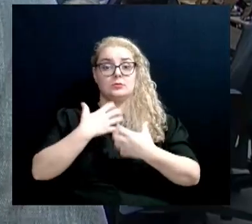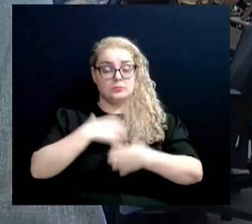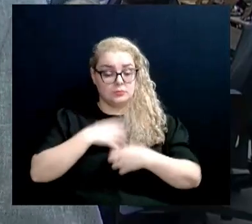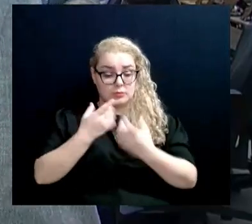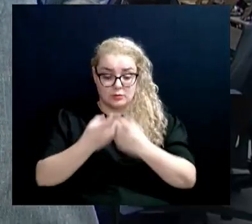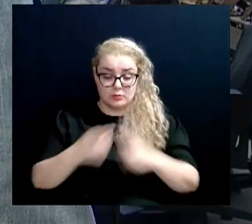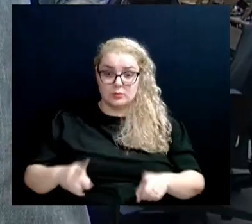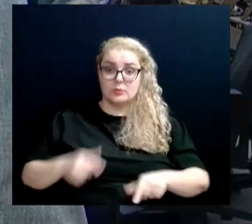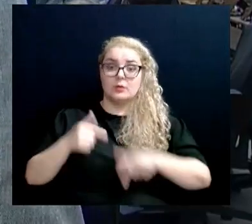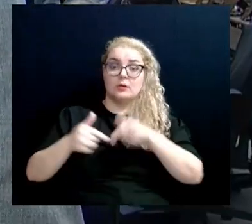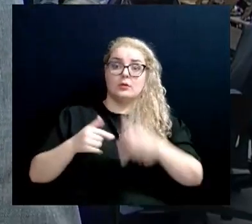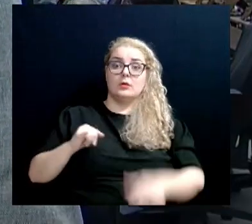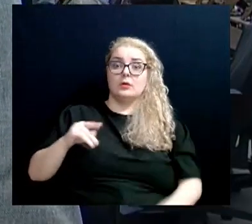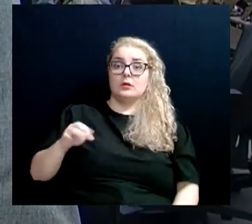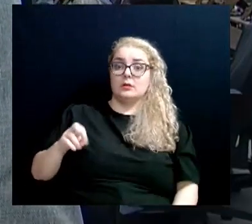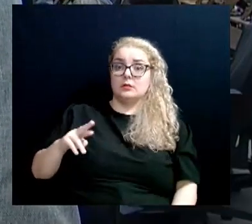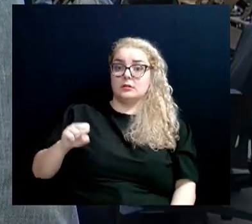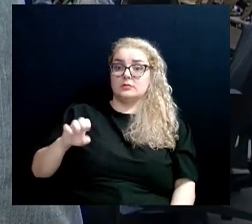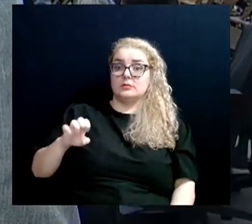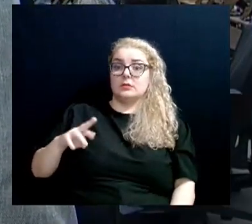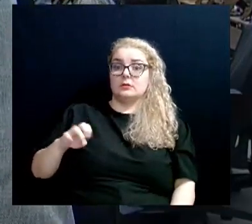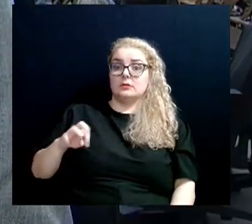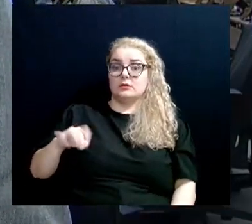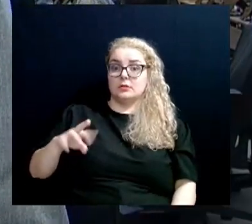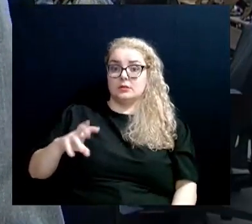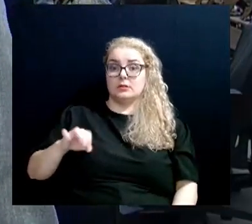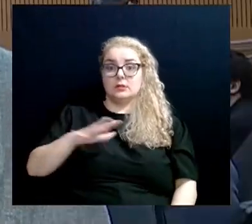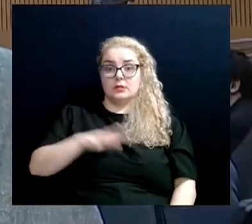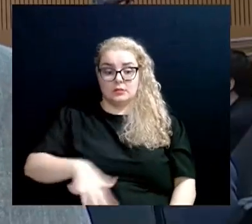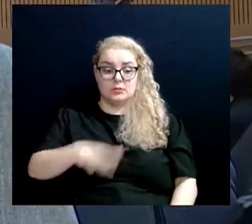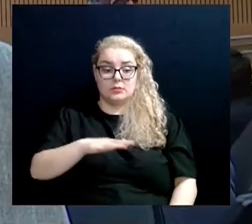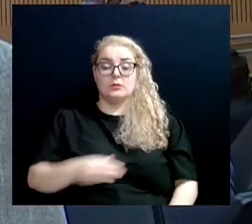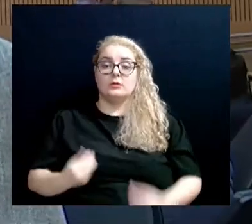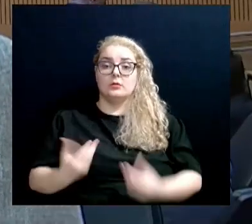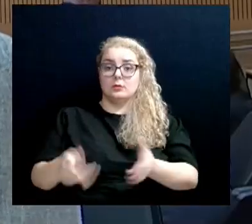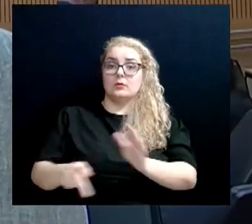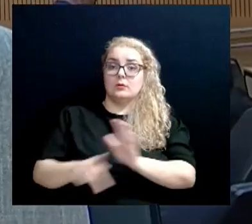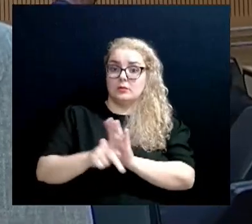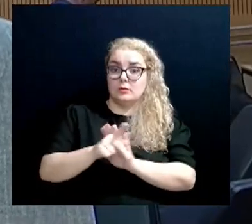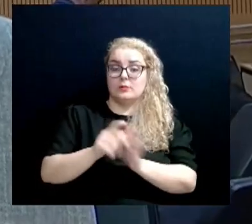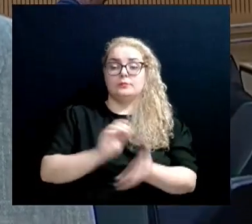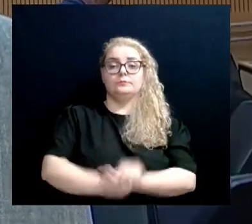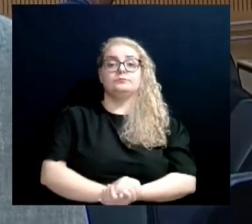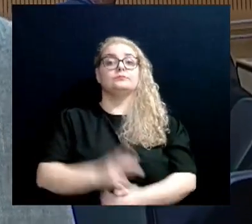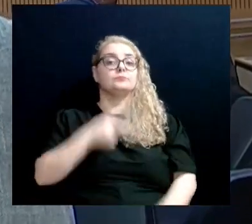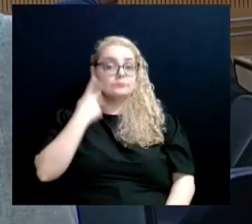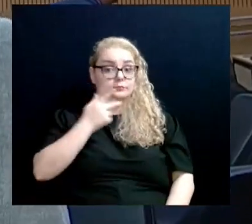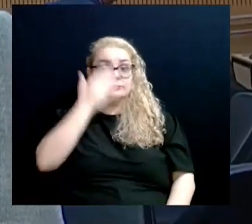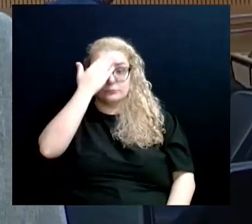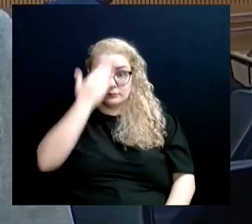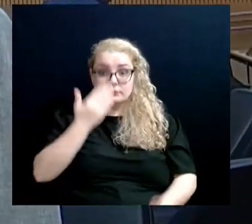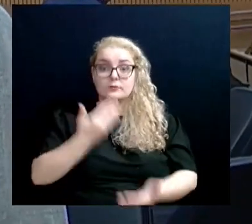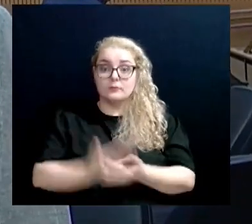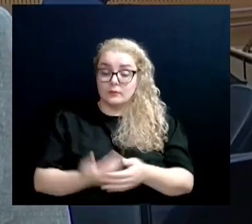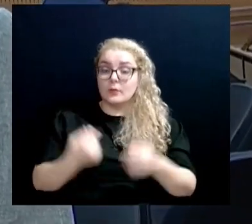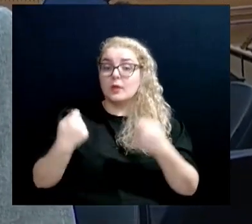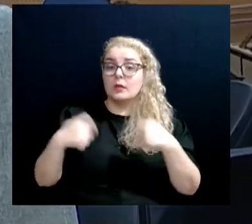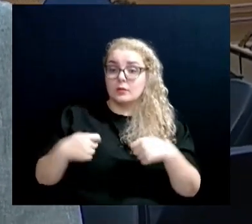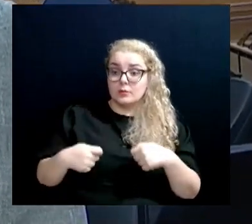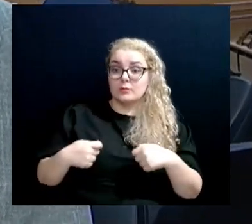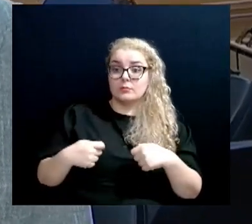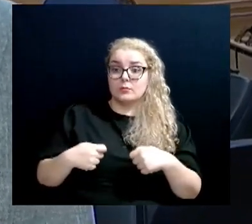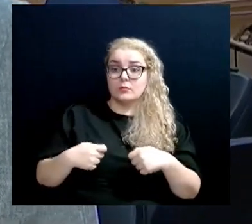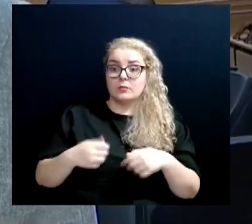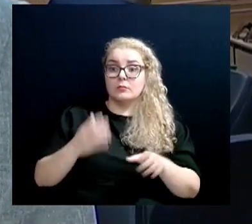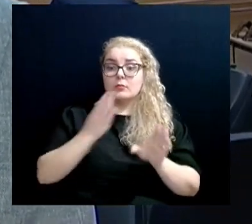a intersetorialidade, que é algo que a gente coloca no nosso projeto de lei. O parlamentar acredita na necessidade de